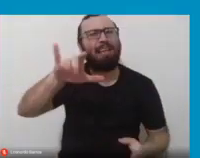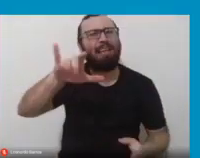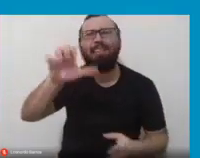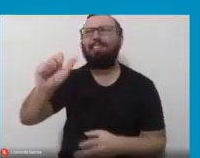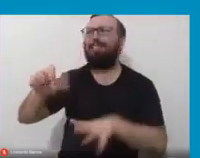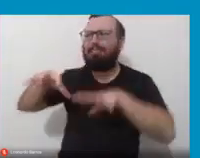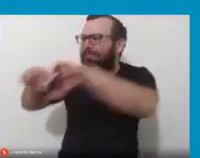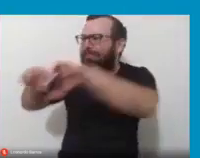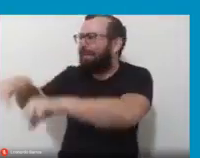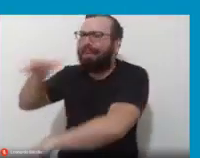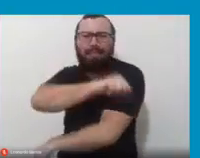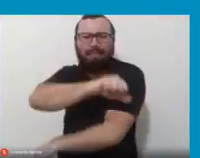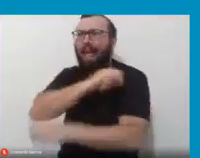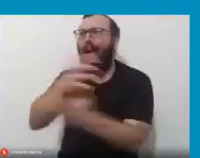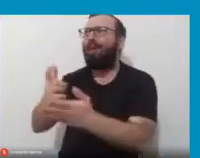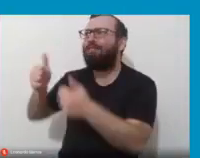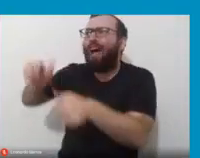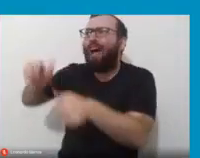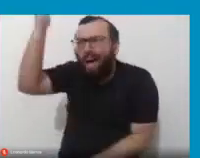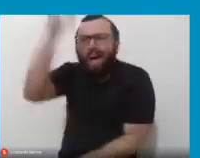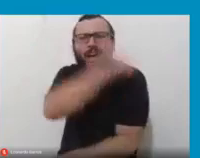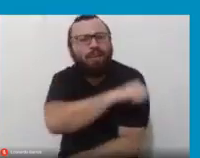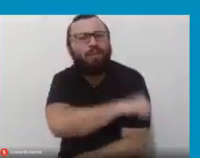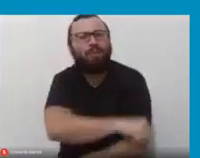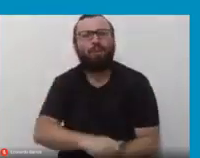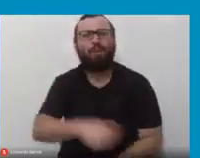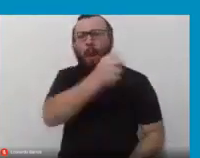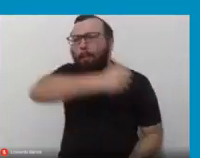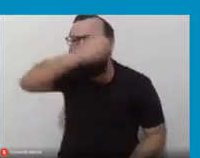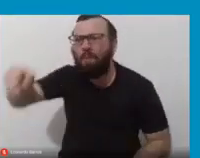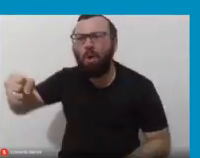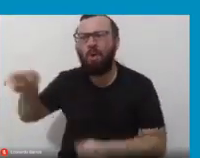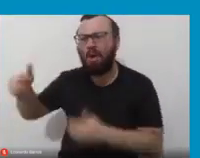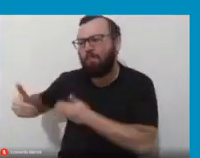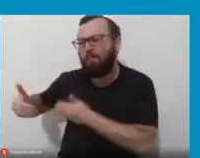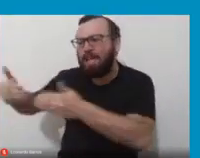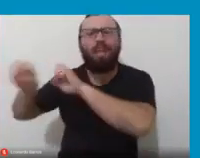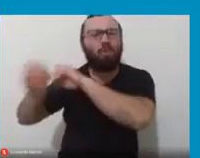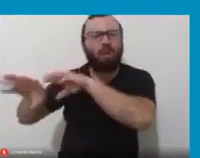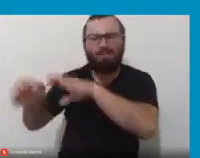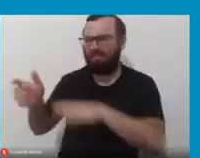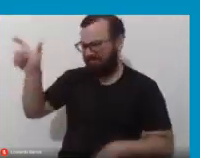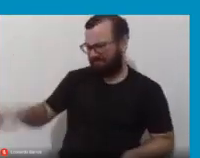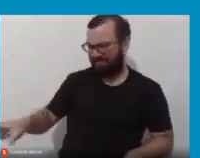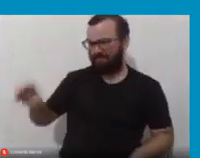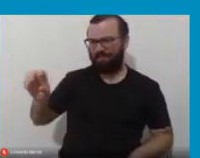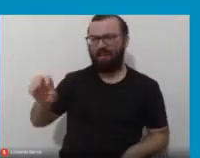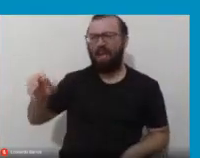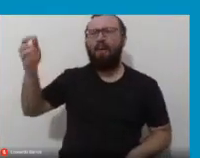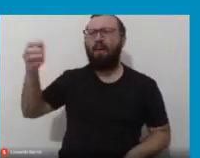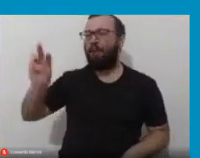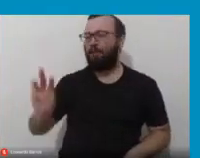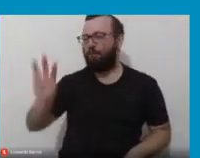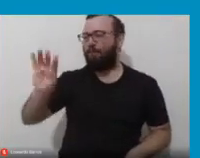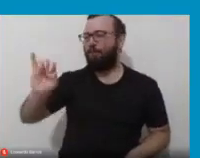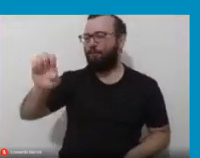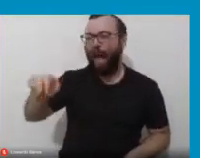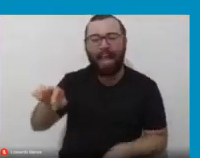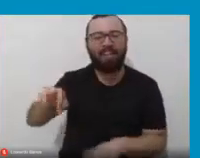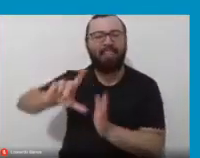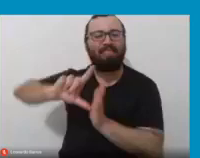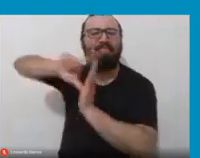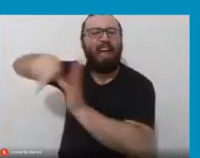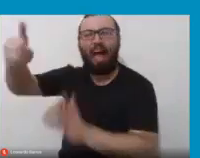Janeiro, e que agora está na presidência da República, que colocou um ministro da deseducação, o tal do Weintraub, né, o Weintraub agora